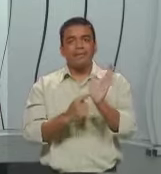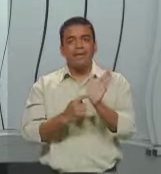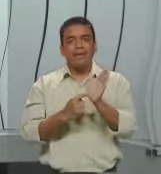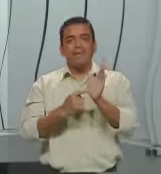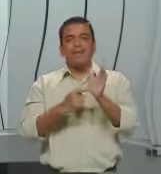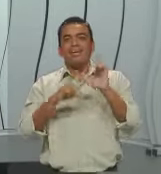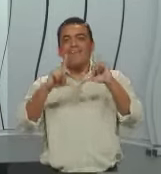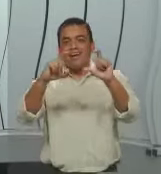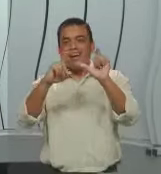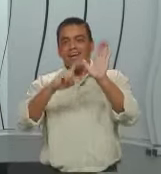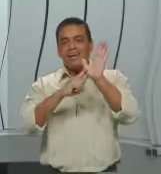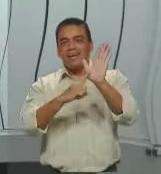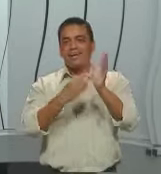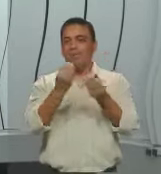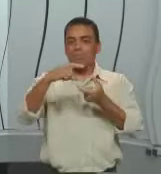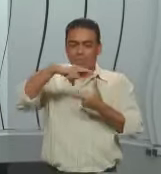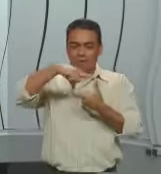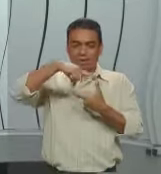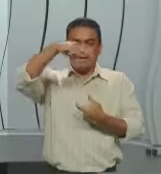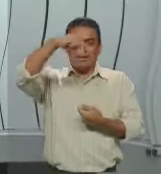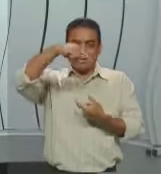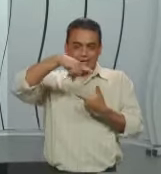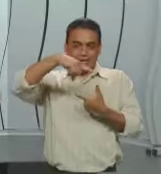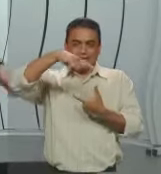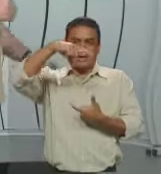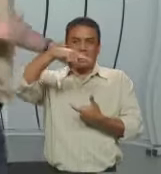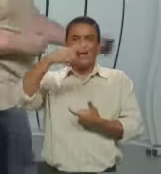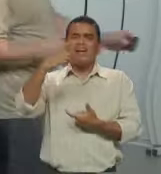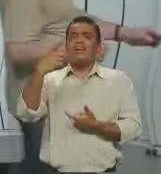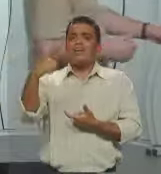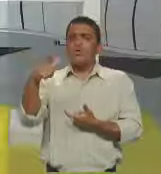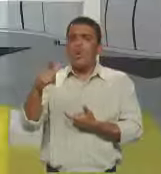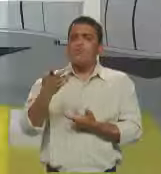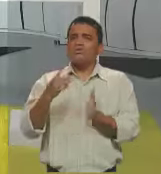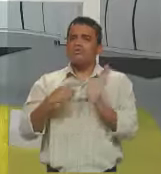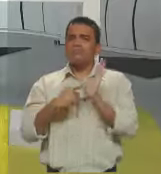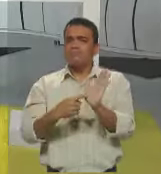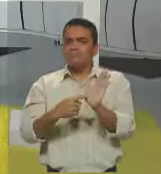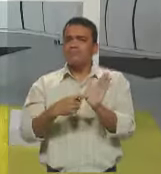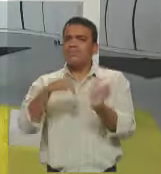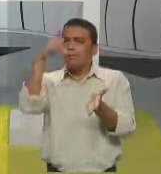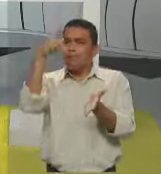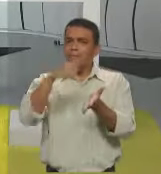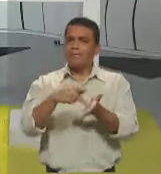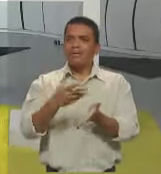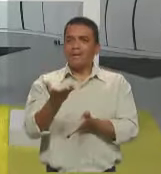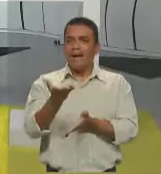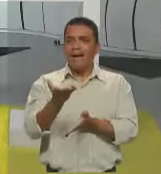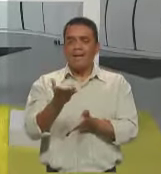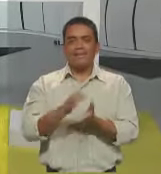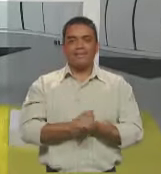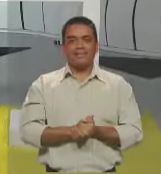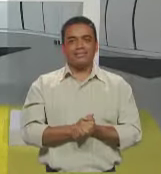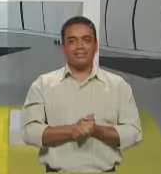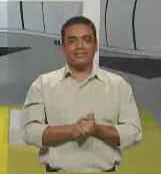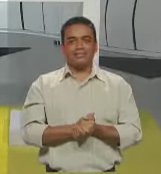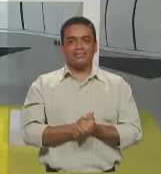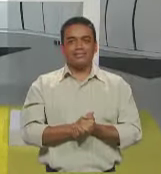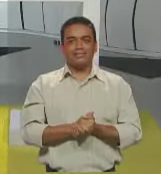verem um multímetro como ele é e também trouxe um multímetro aqui na prática para vocês verem como é que ele é mesmo. Aqui, ó.